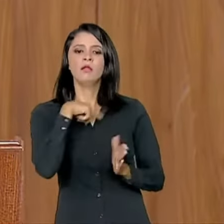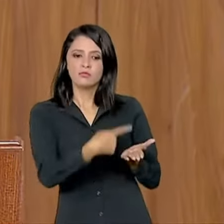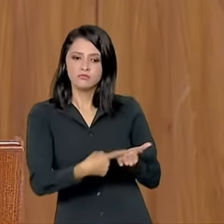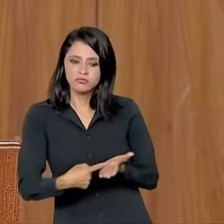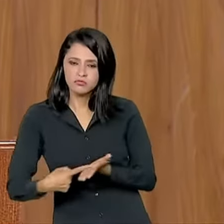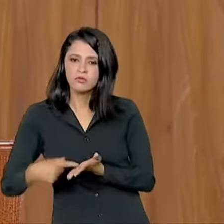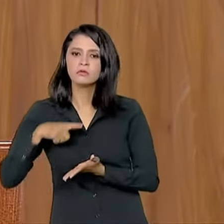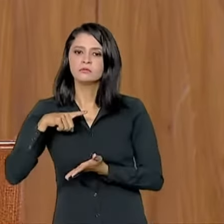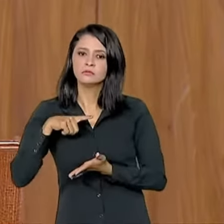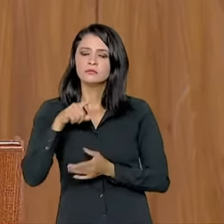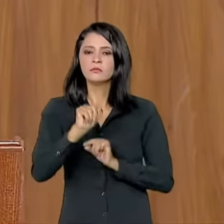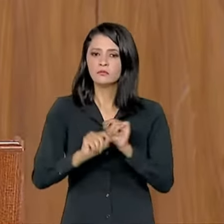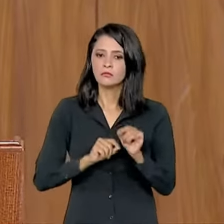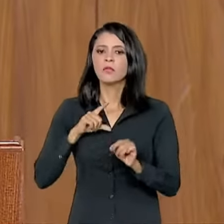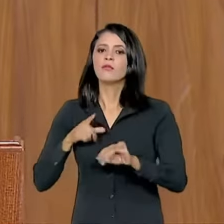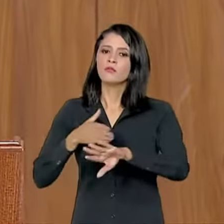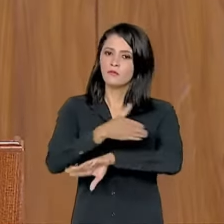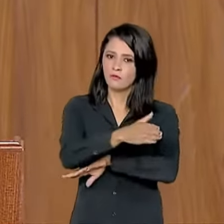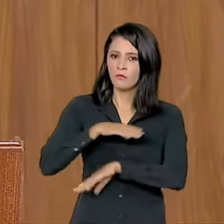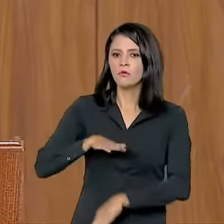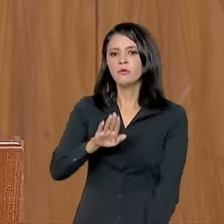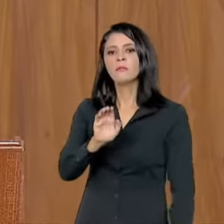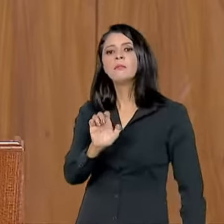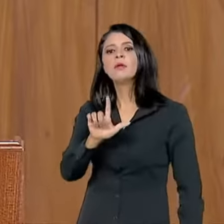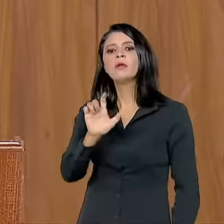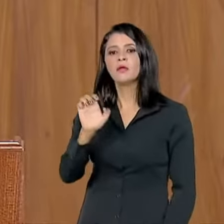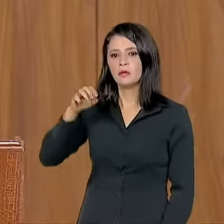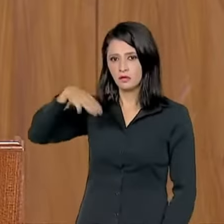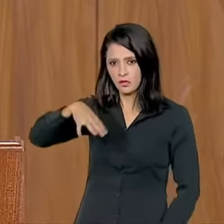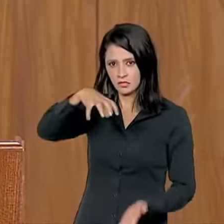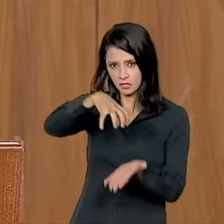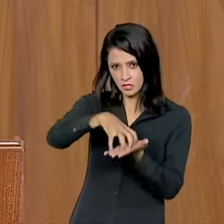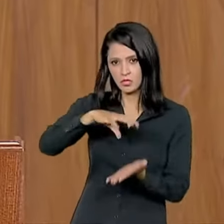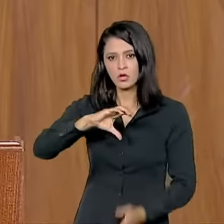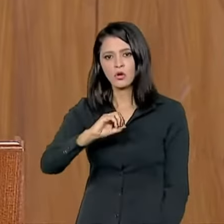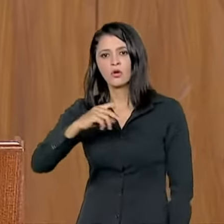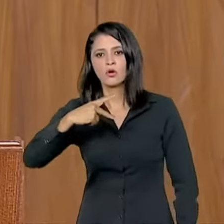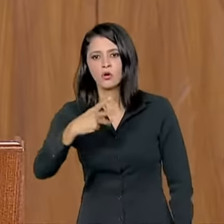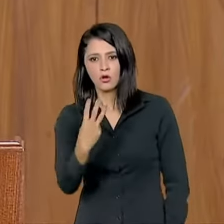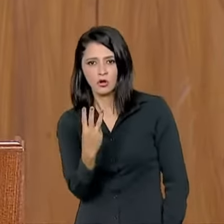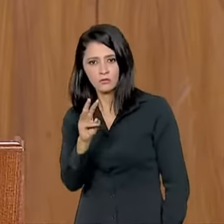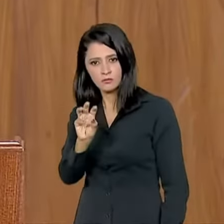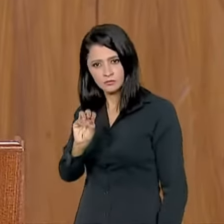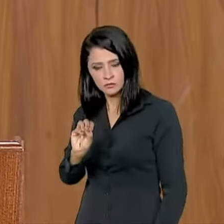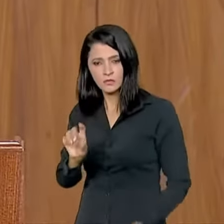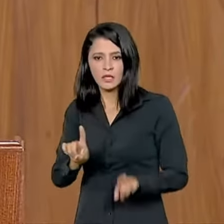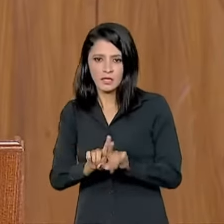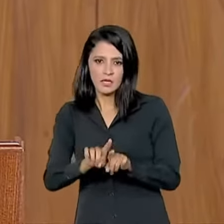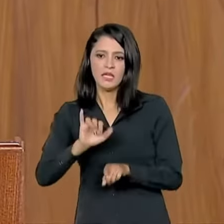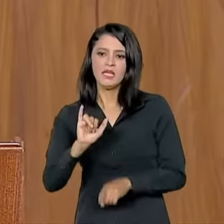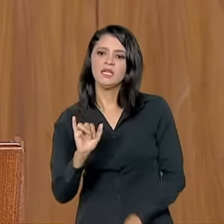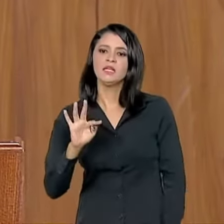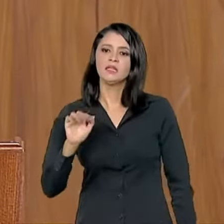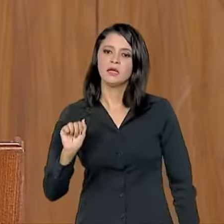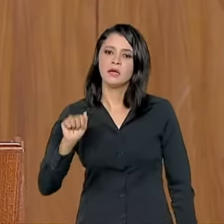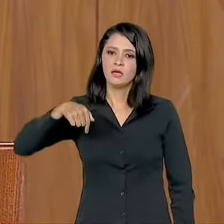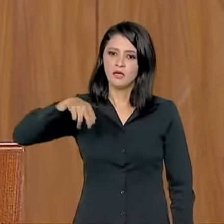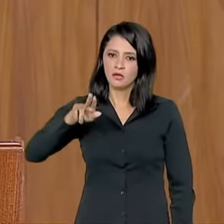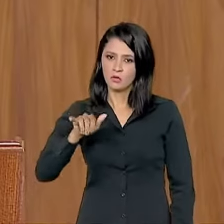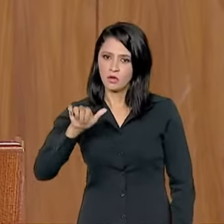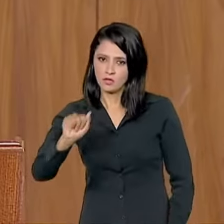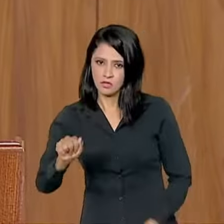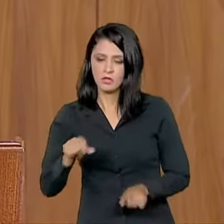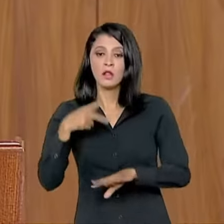que incluiu passagem por Belém, sede da COP30, Itaguaí, onde temos o